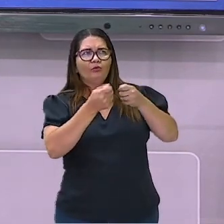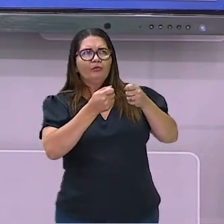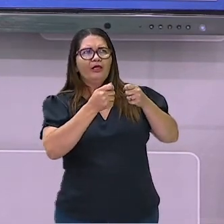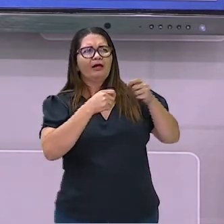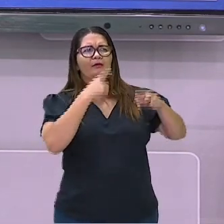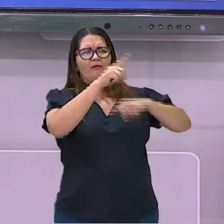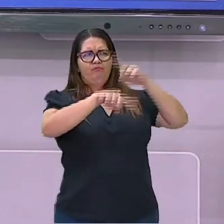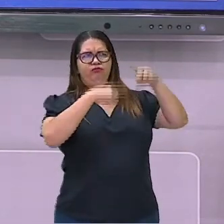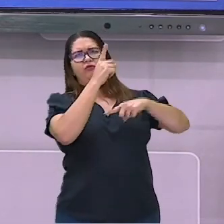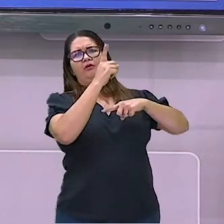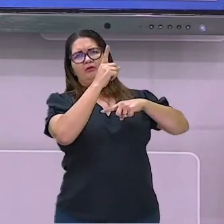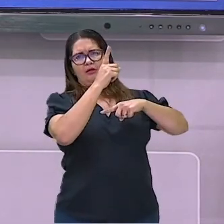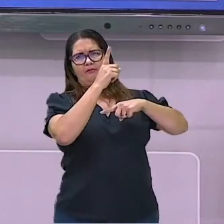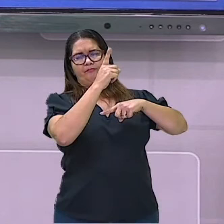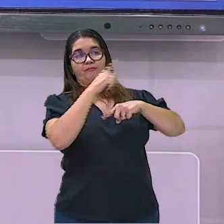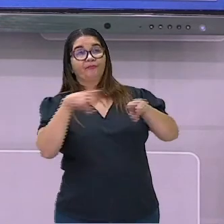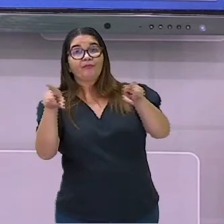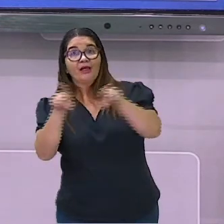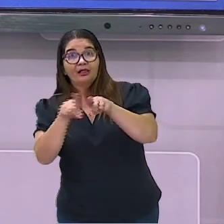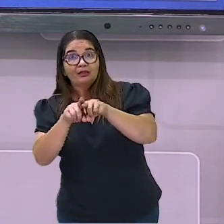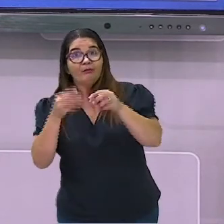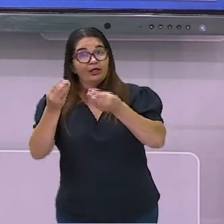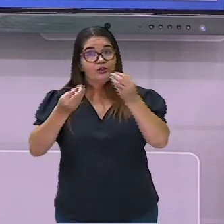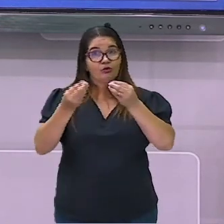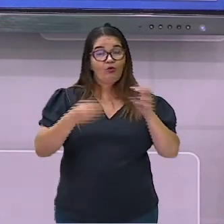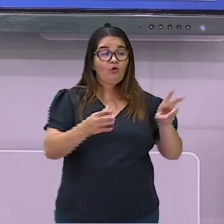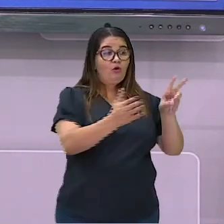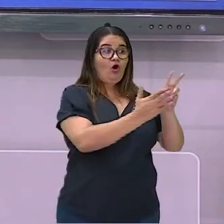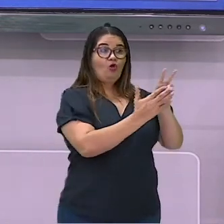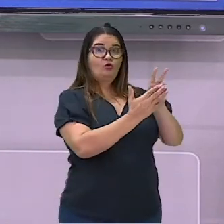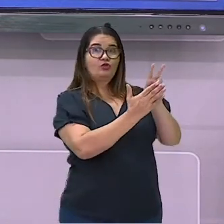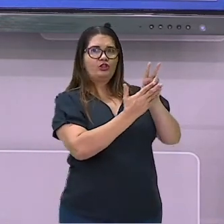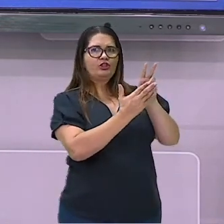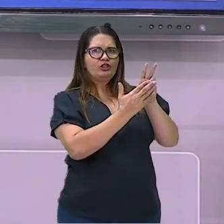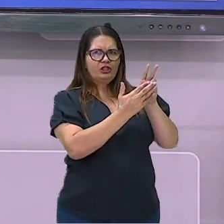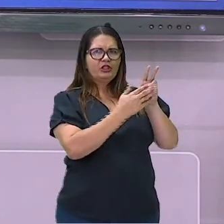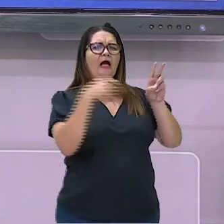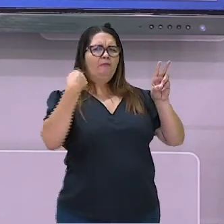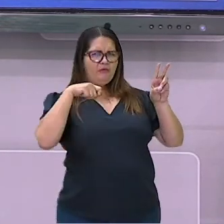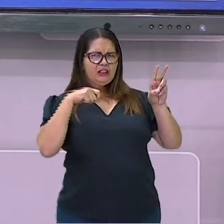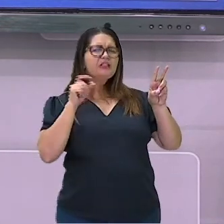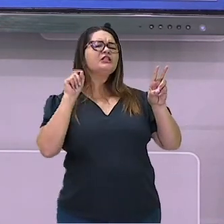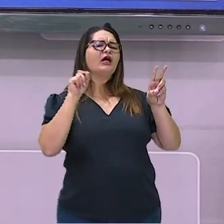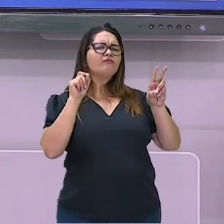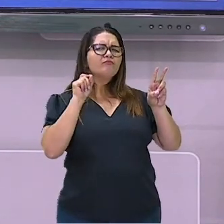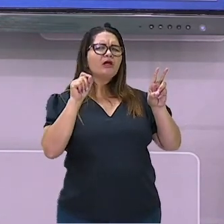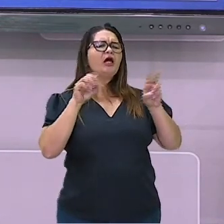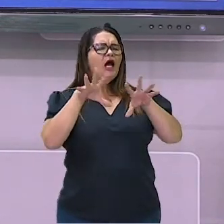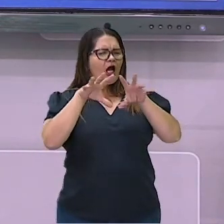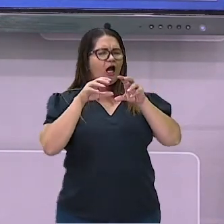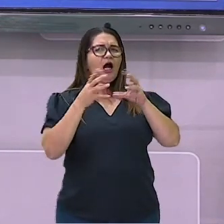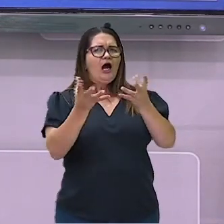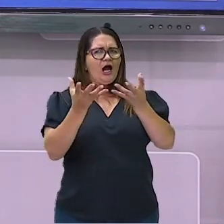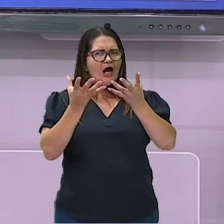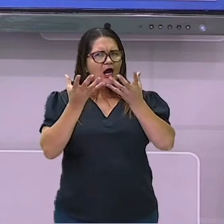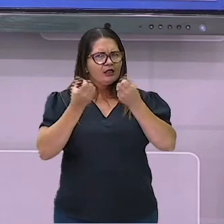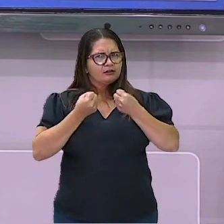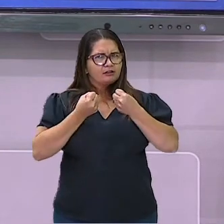indígenas, que os indígenas não aceitaram essa colonização, como nós temos